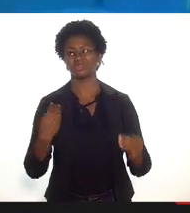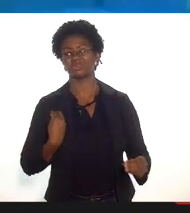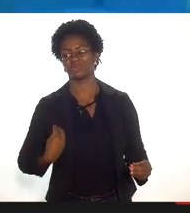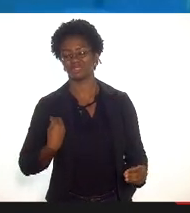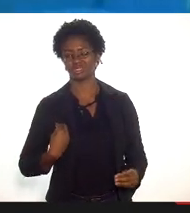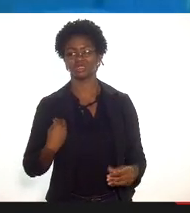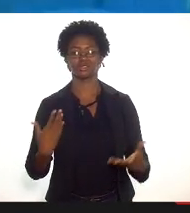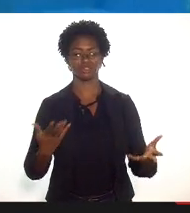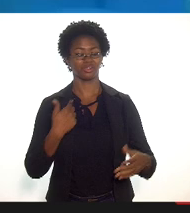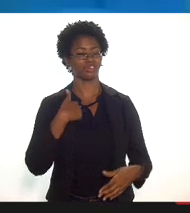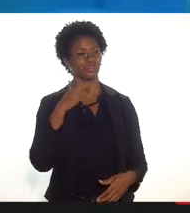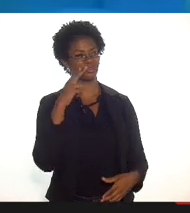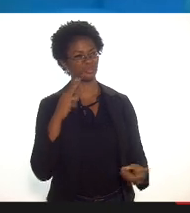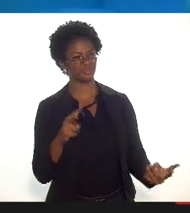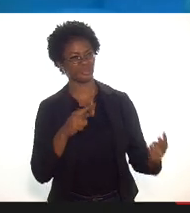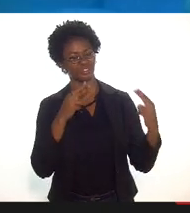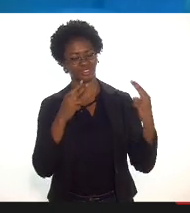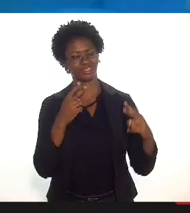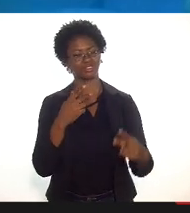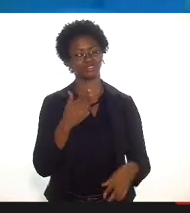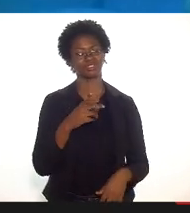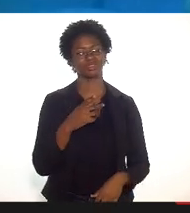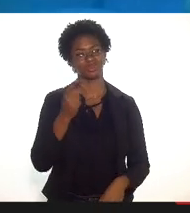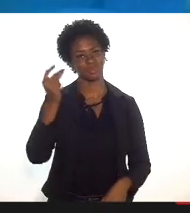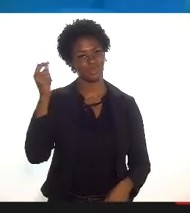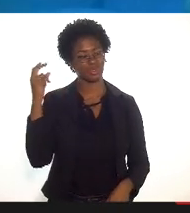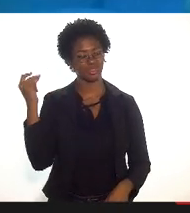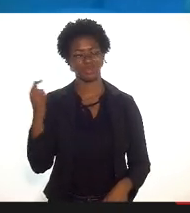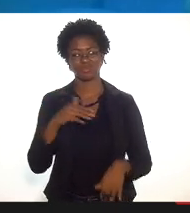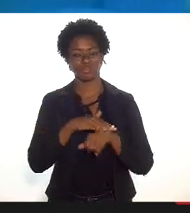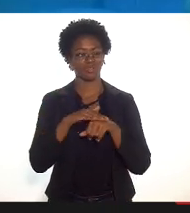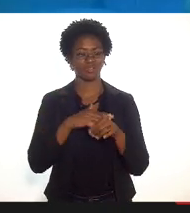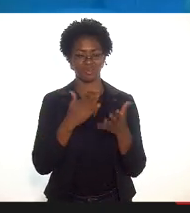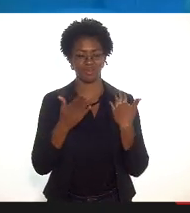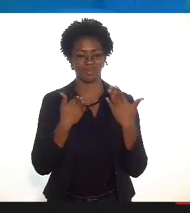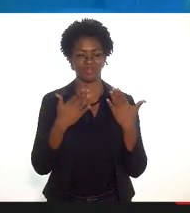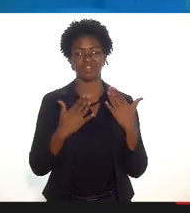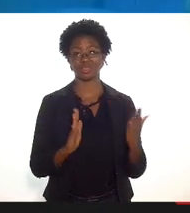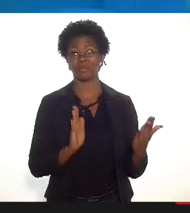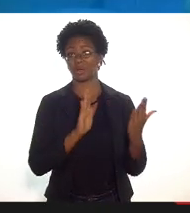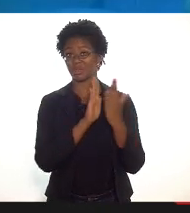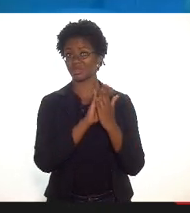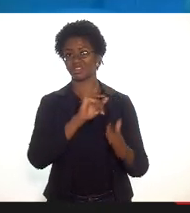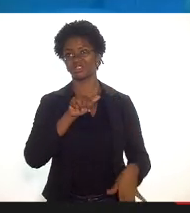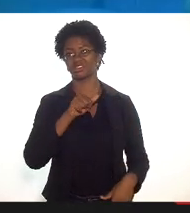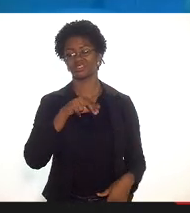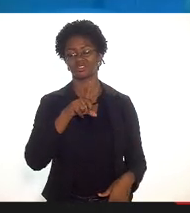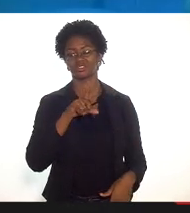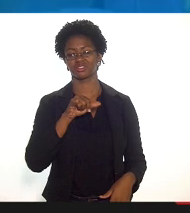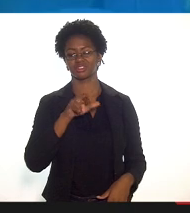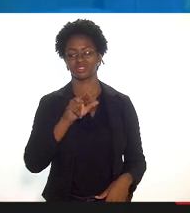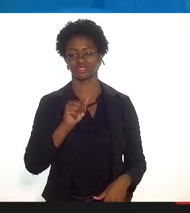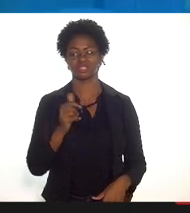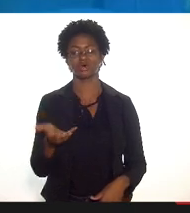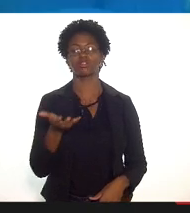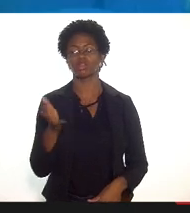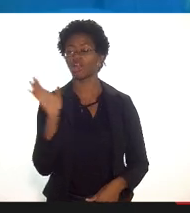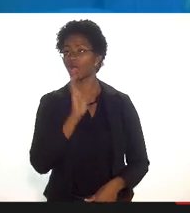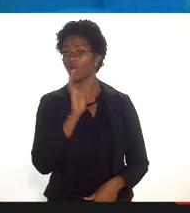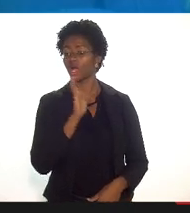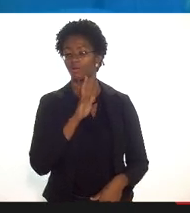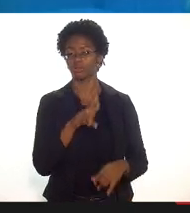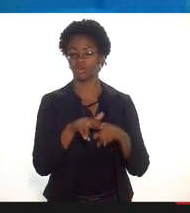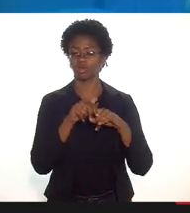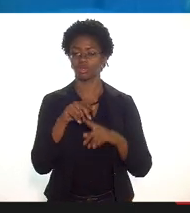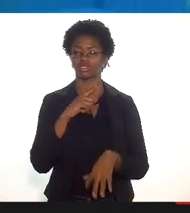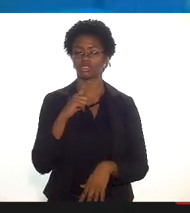Estou revendo a Jandira também, muito tempo que a gente não conversa pessoalmente. Eu queria ser rápido, né? Porque a gente está